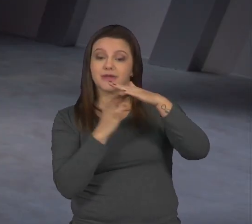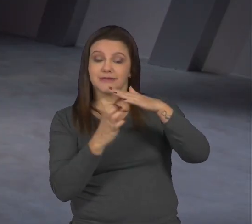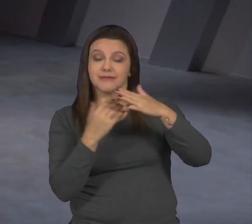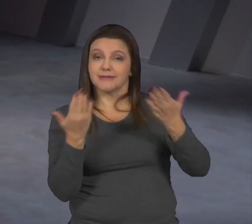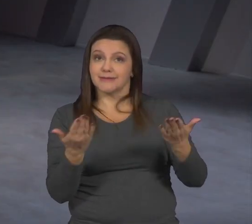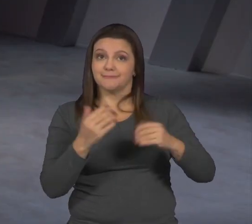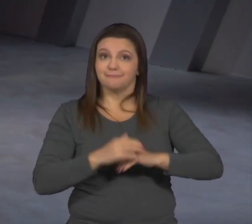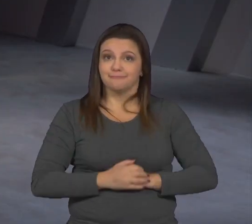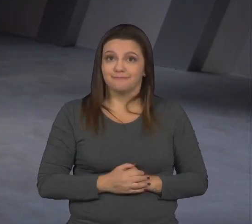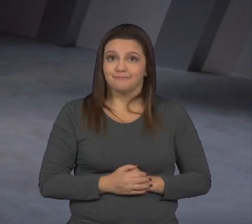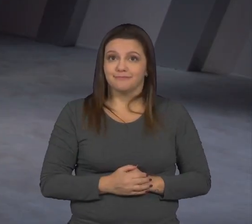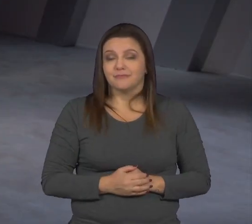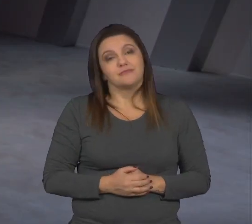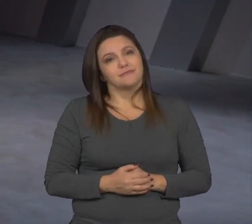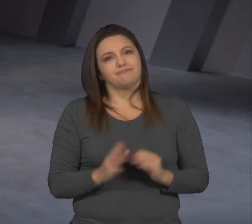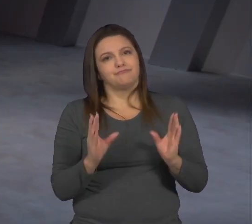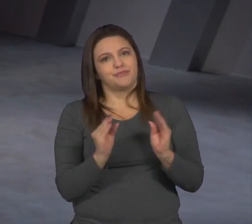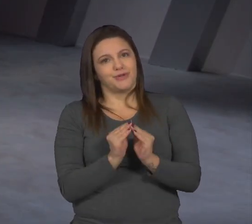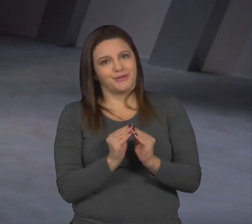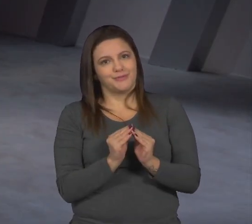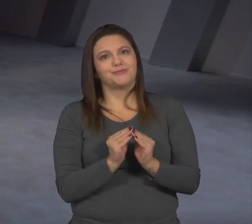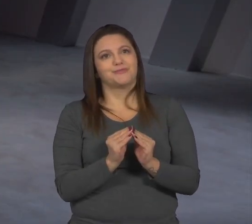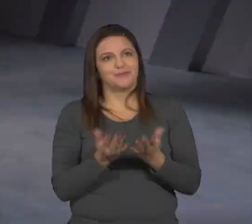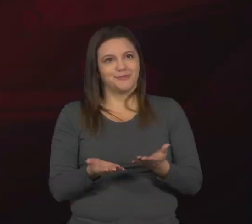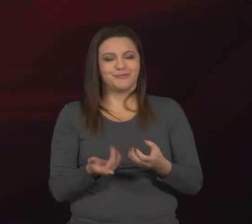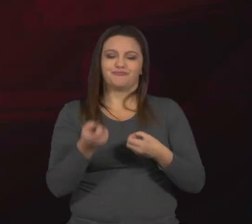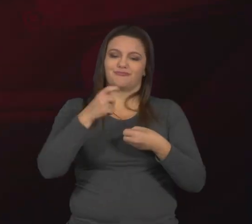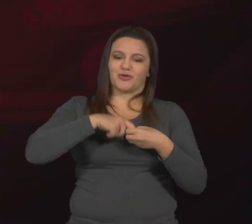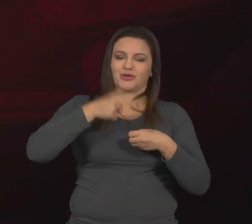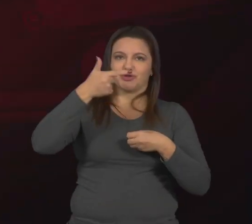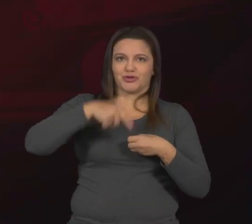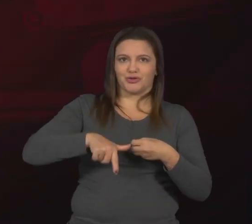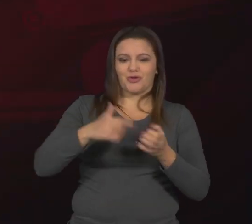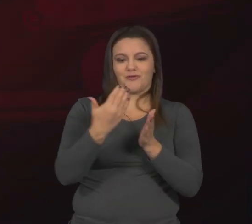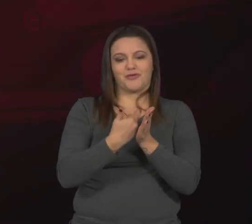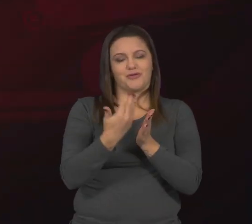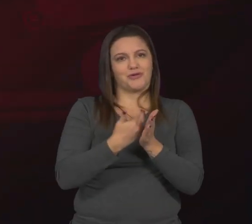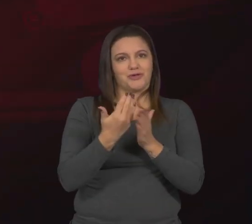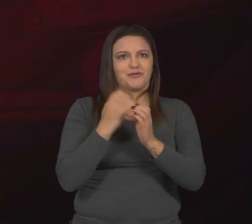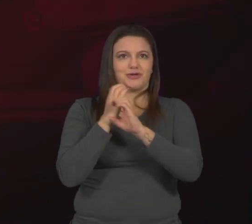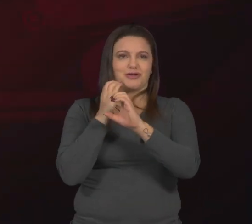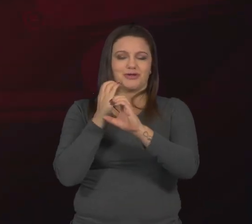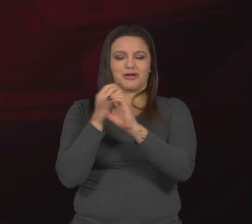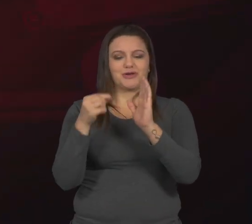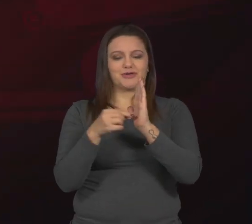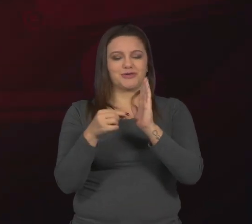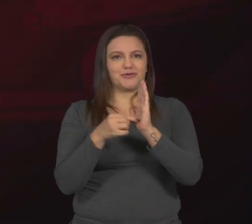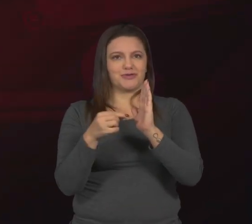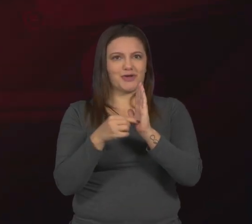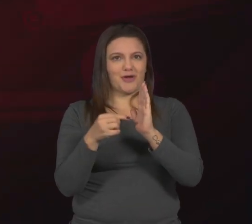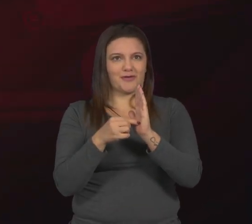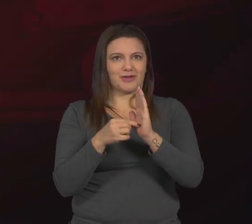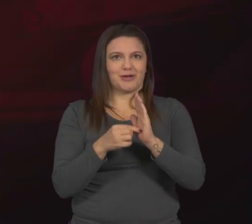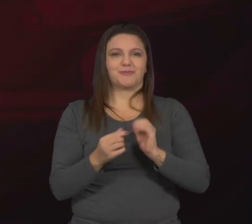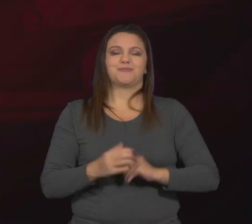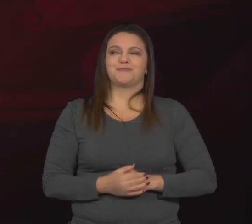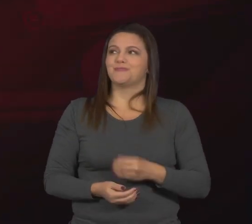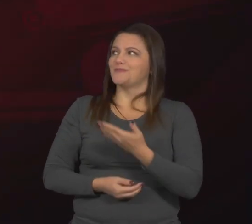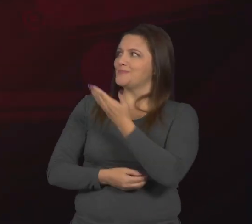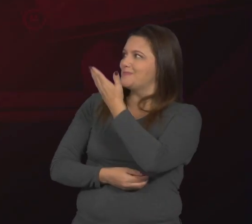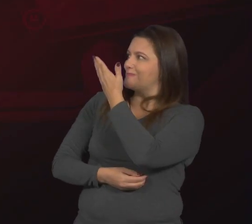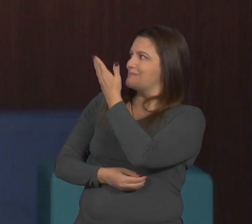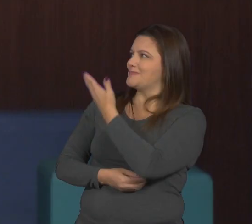Bom, é isso então. Voltamos agora a ter a referência do livro de Engenharia de Software do Somerville, 10ª edição,